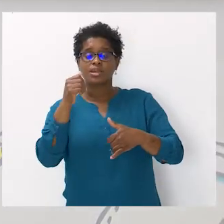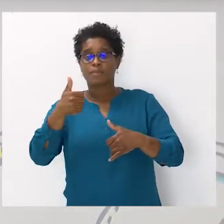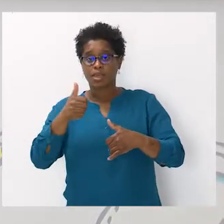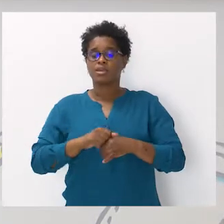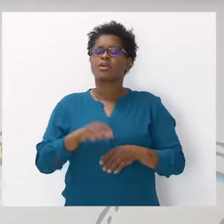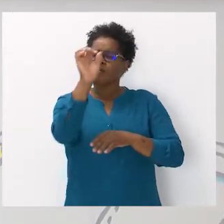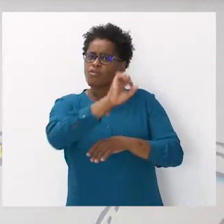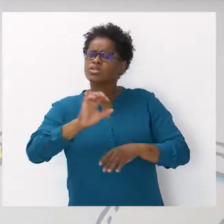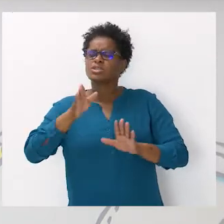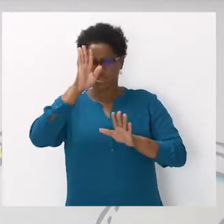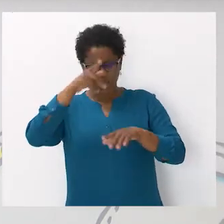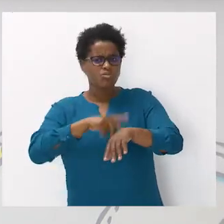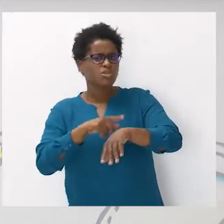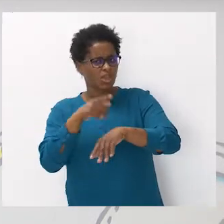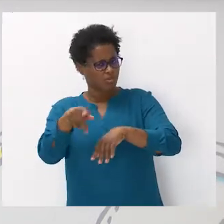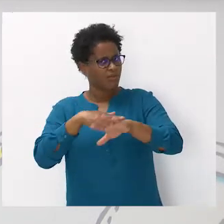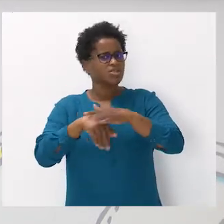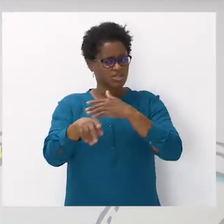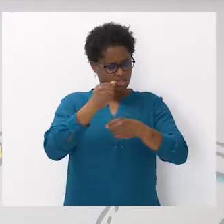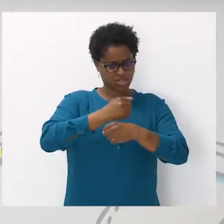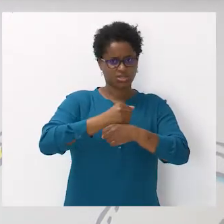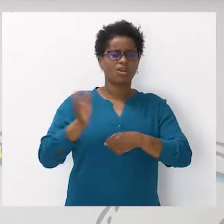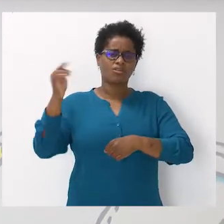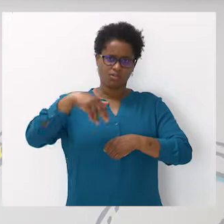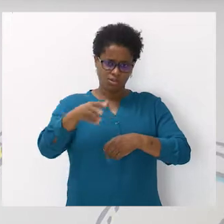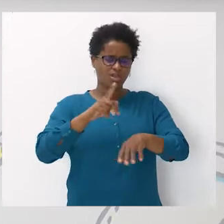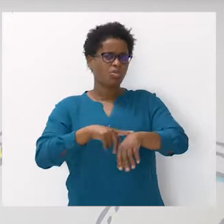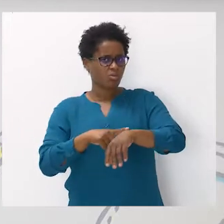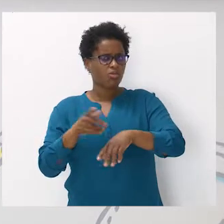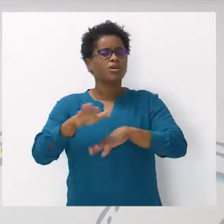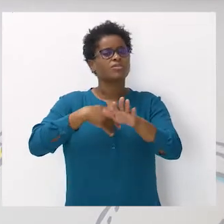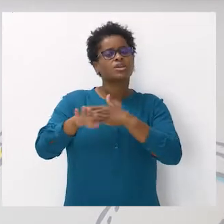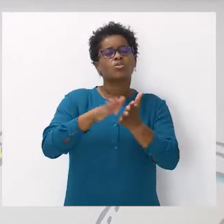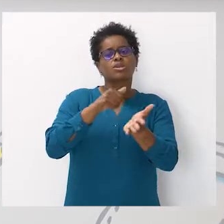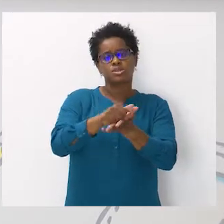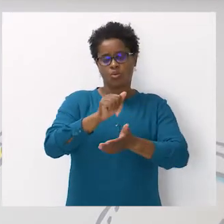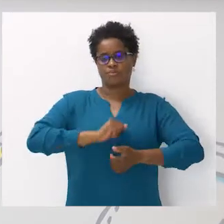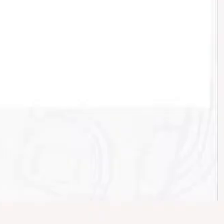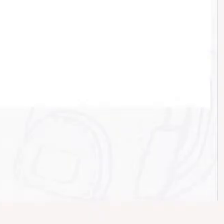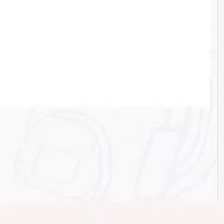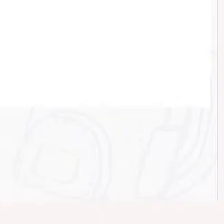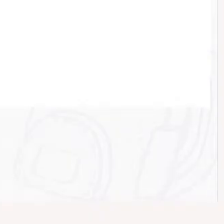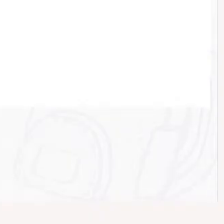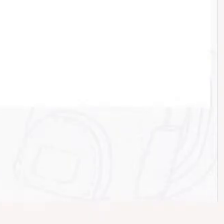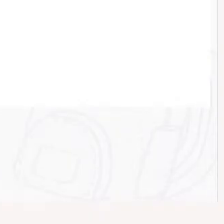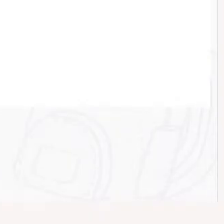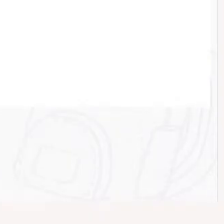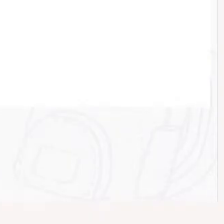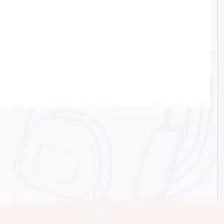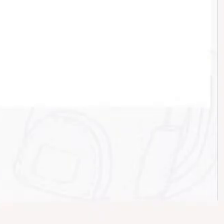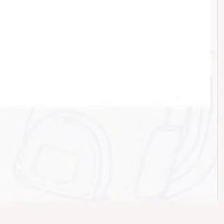já sabem, tem um tempinho para resolver este exercício. Volto daqui a pouco para fazer a sua correção.